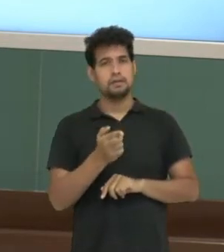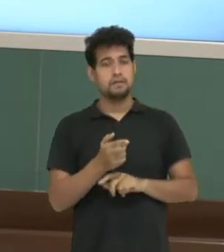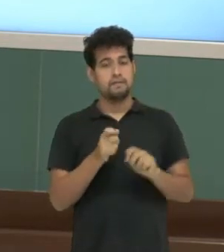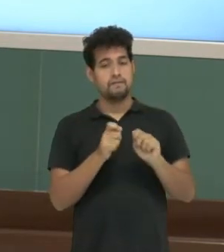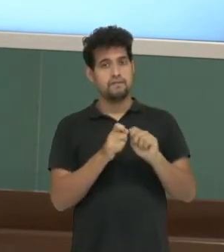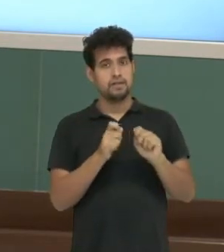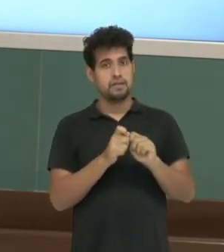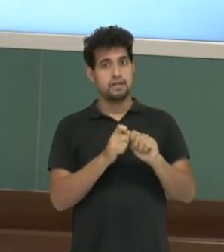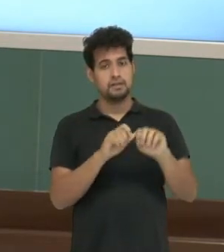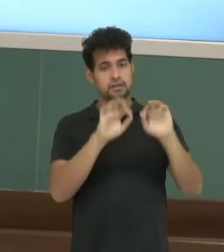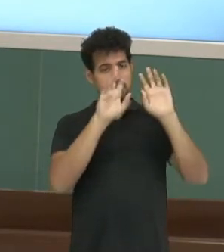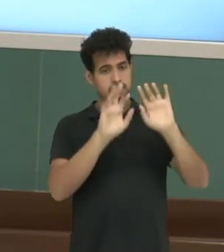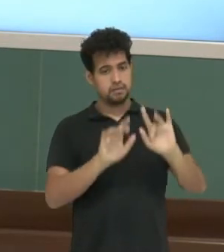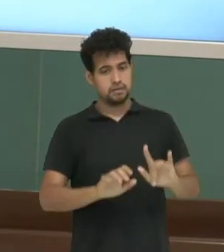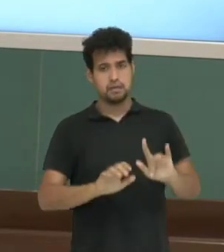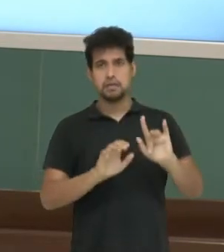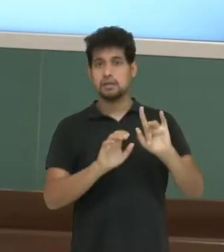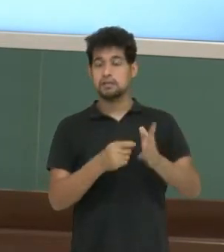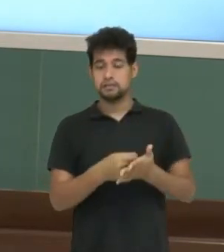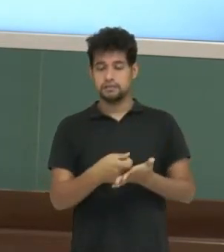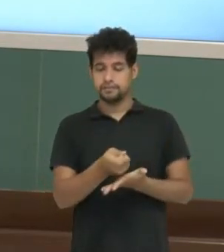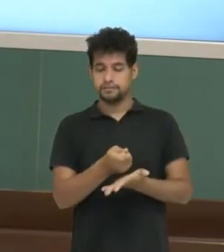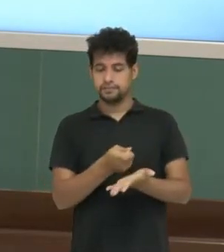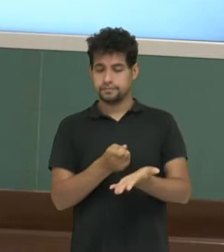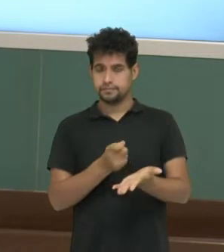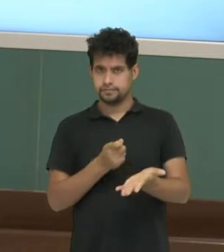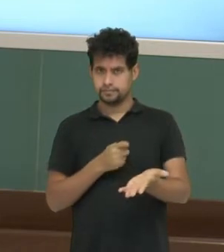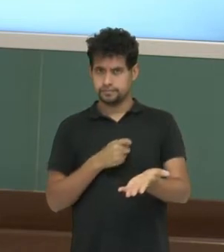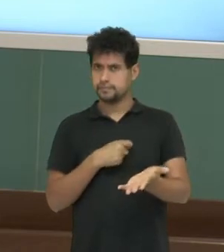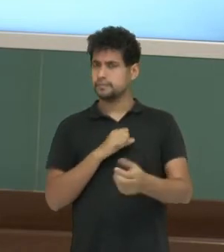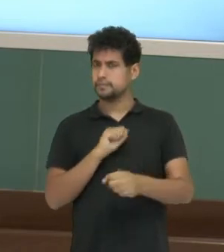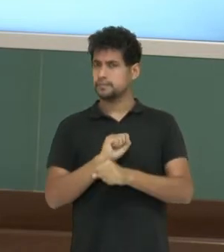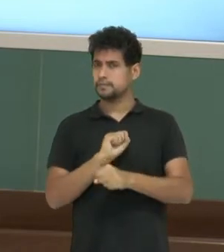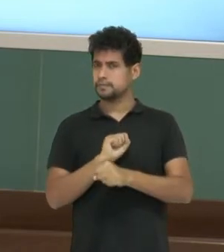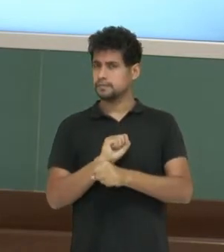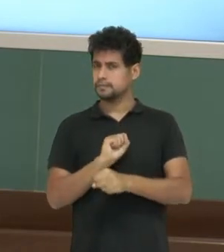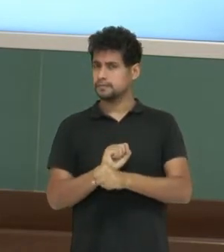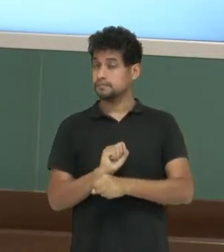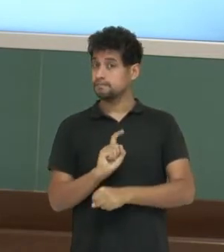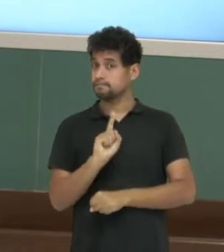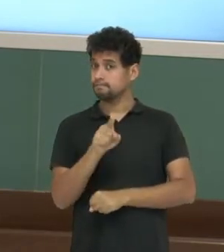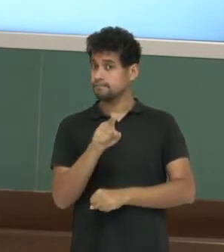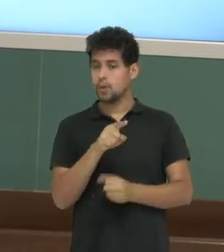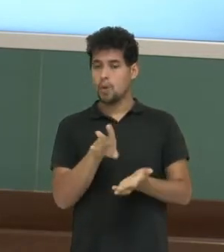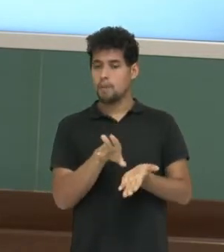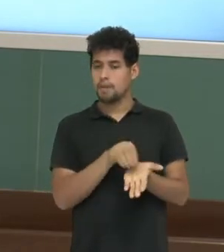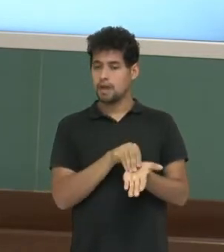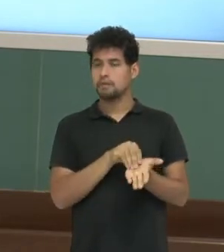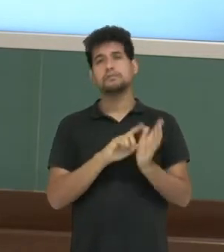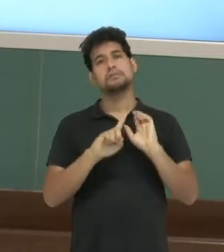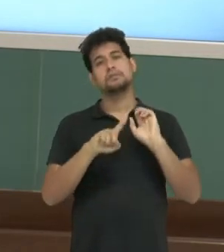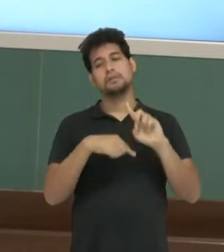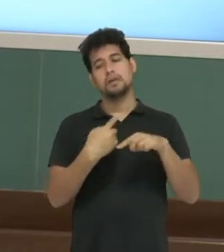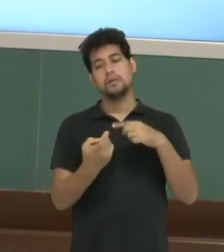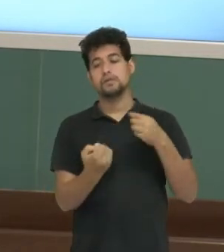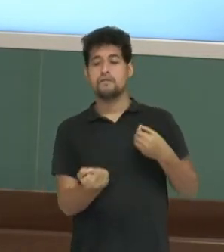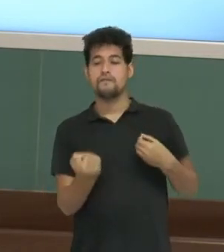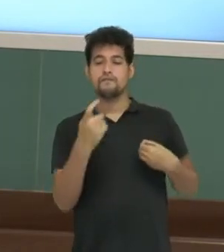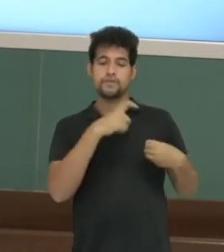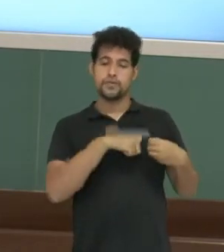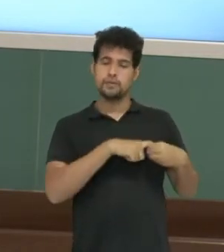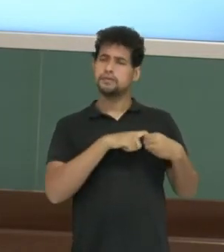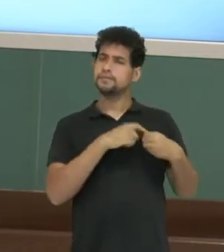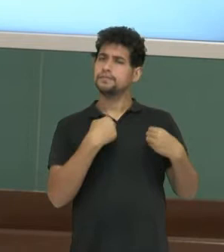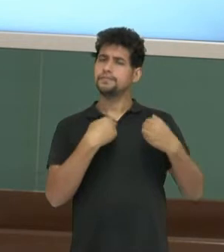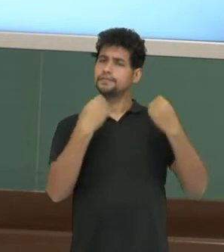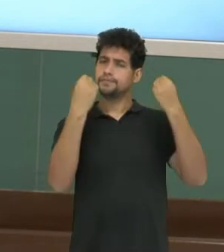fazer o registro dela no seu caderno. Eu vou dar um tempinho para você copiar e depois eu vou voltar e